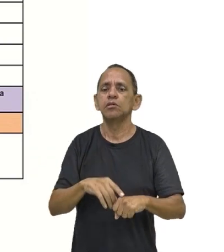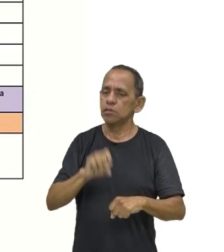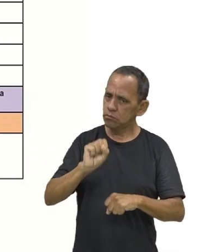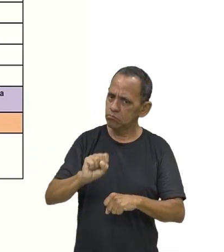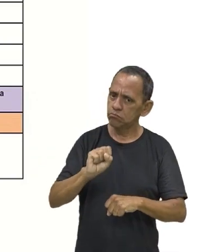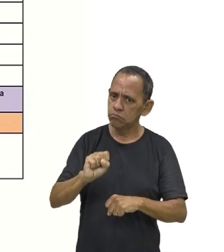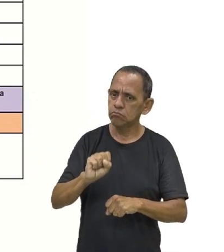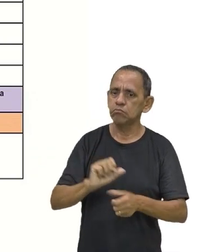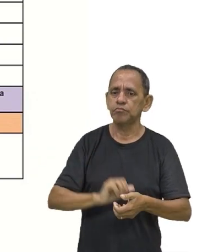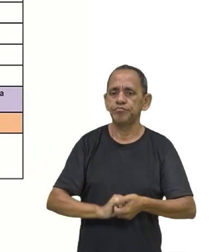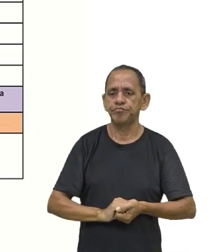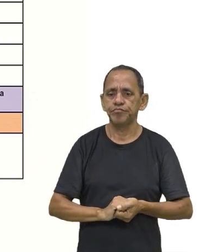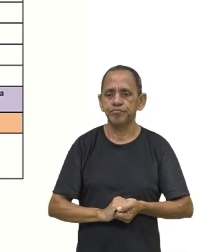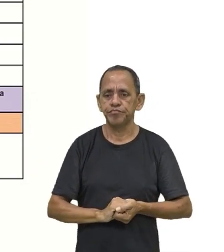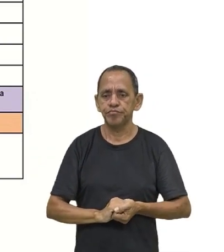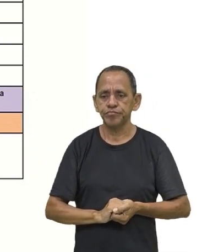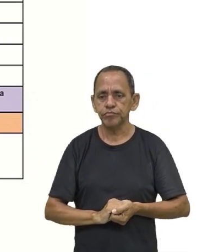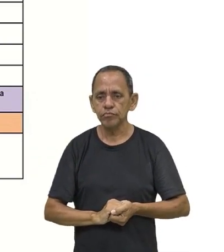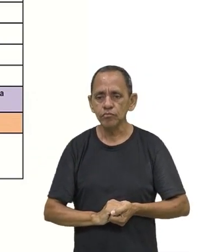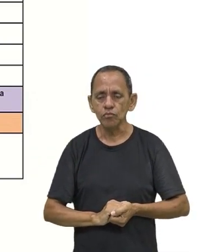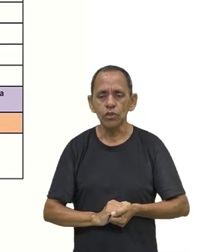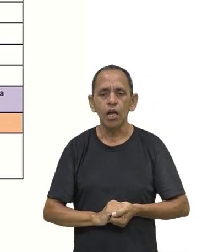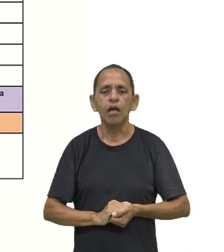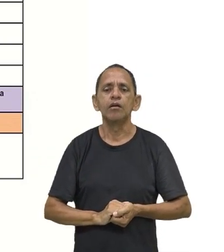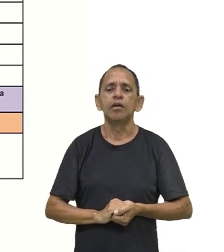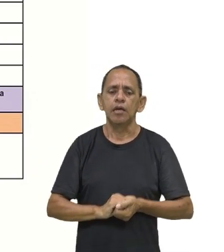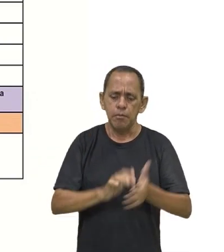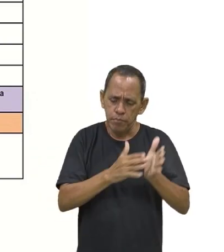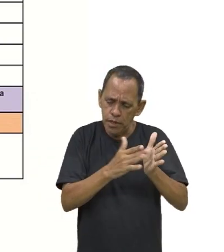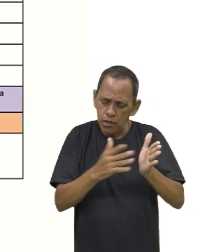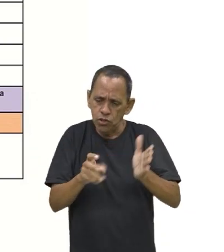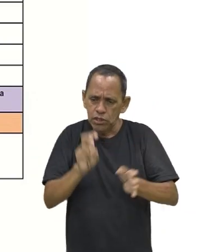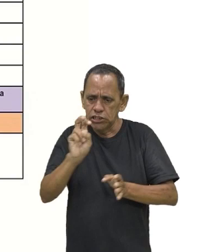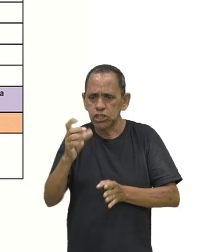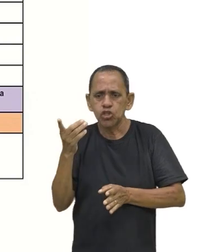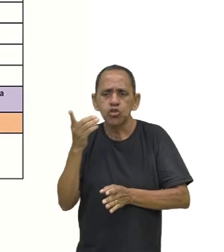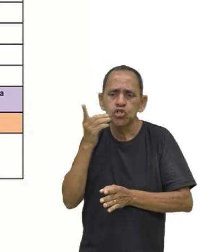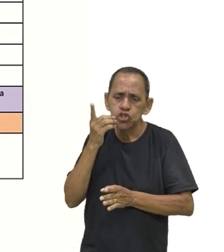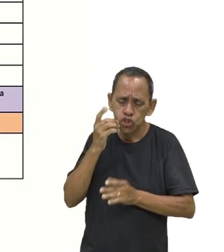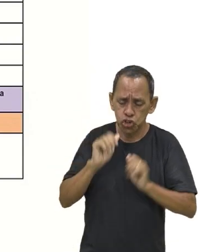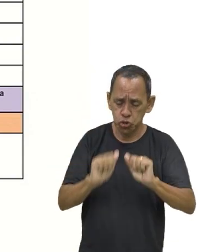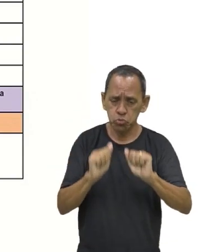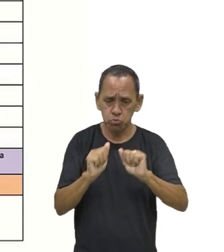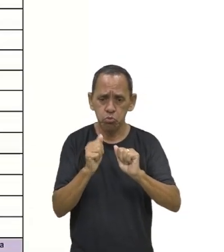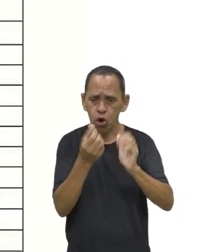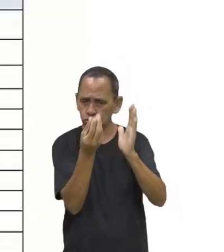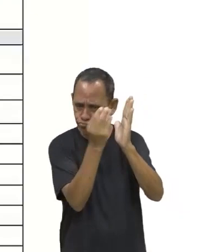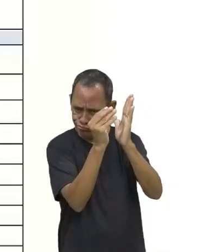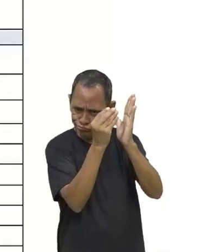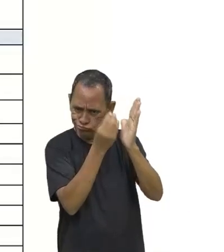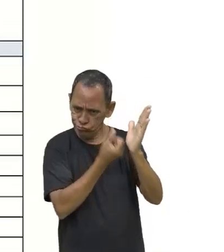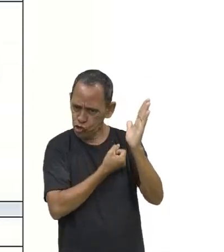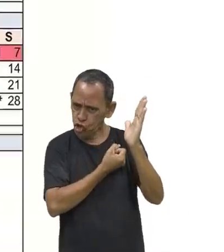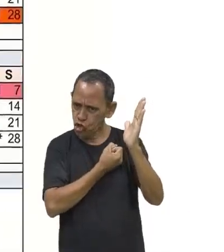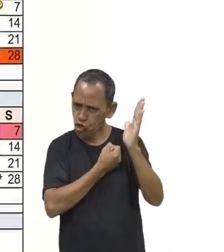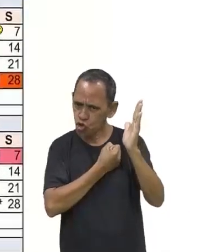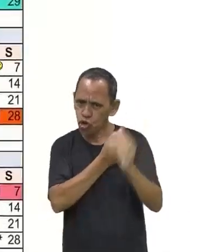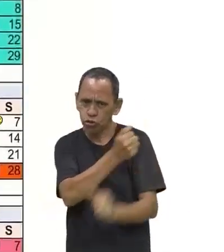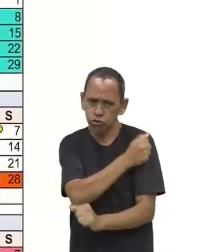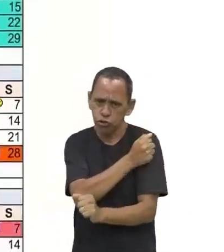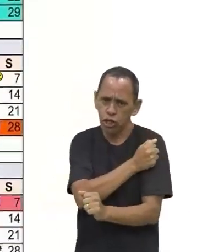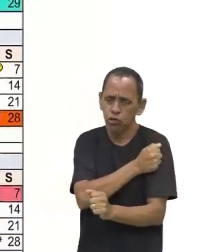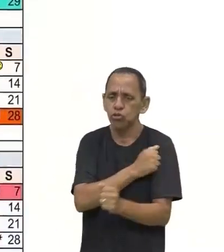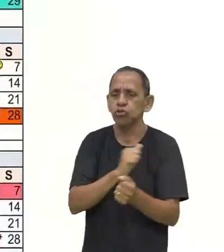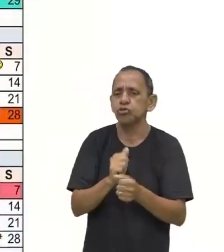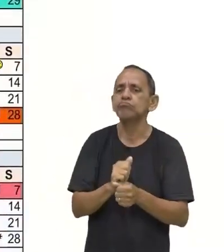né? No máximo 5 dias letivos após a aplicação da avaliação. Então, a gente tem algumas orientações gerais, tá, professores?